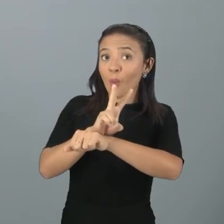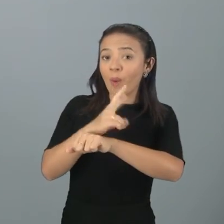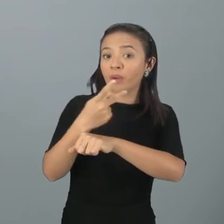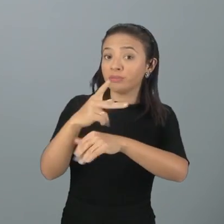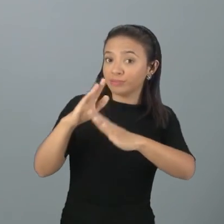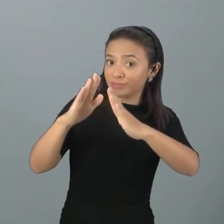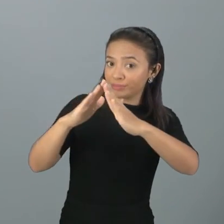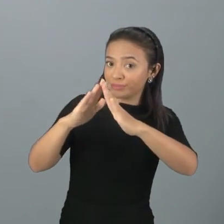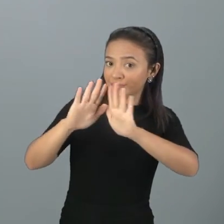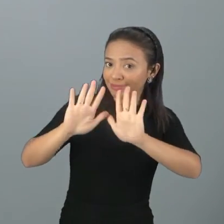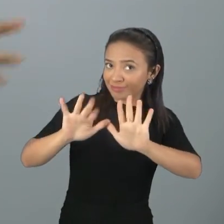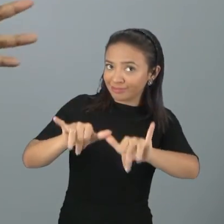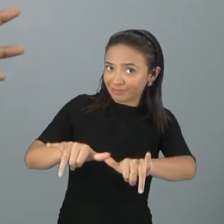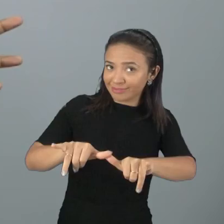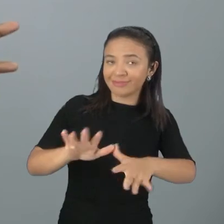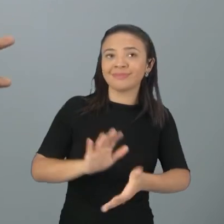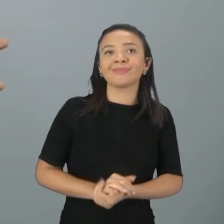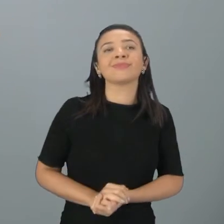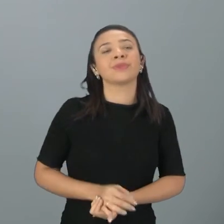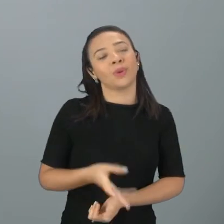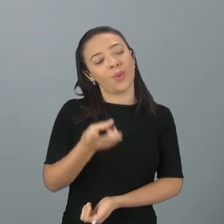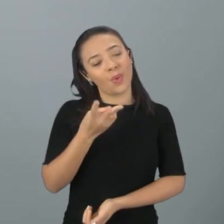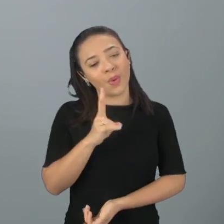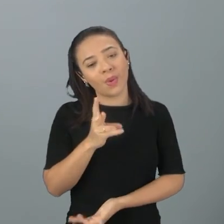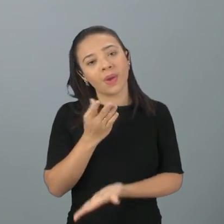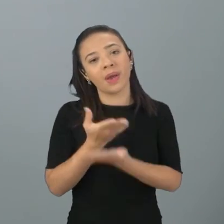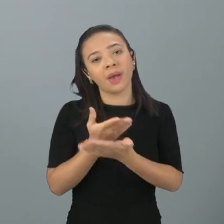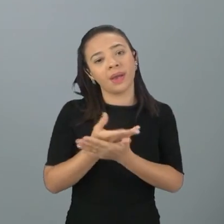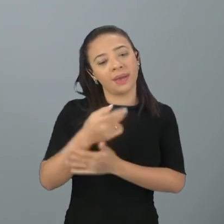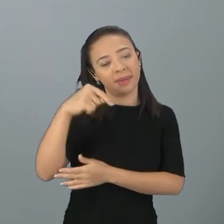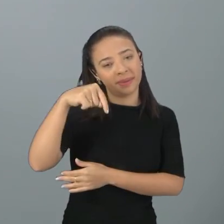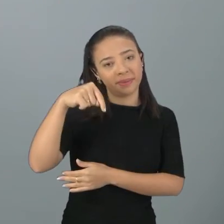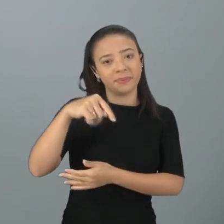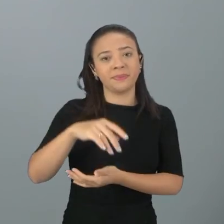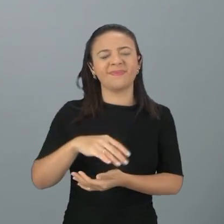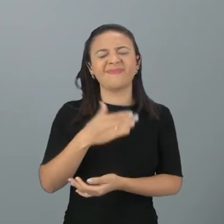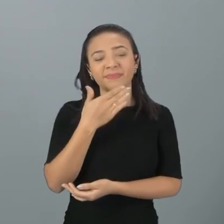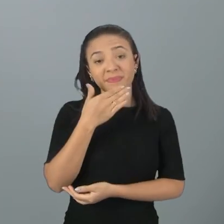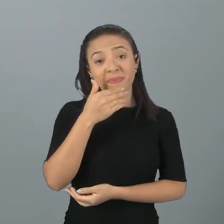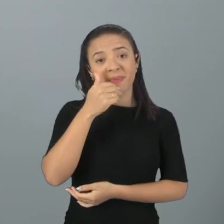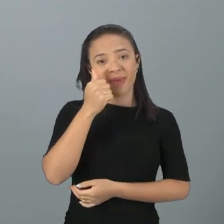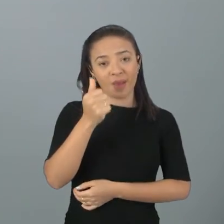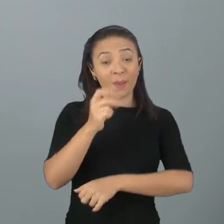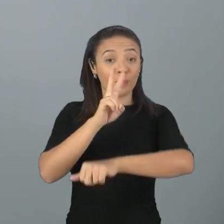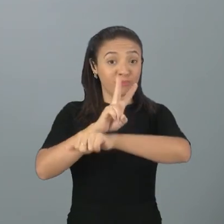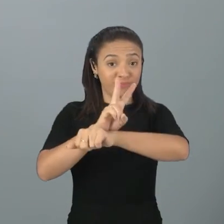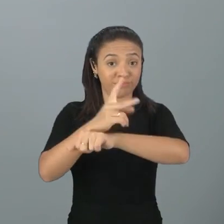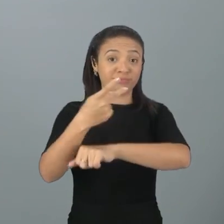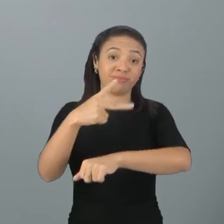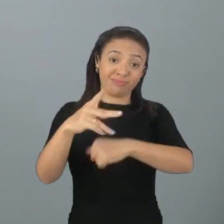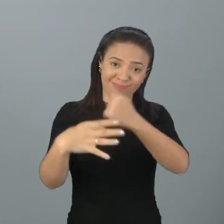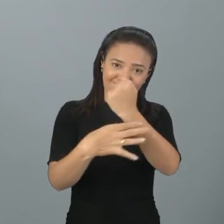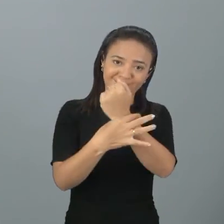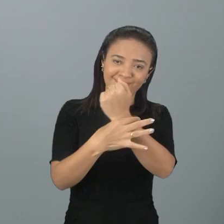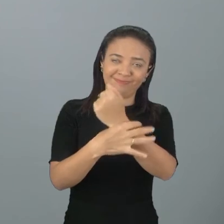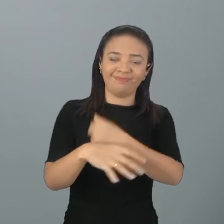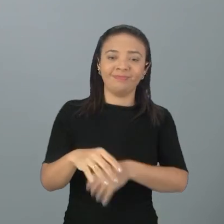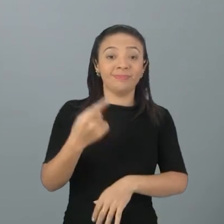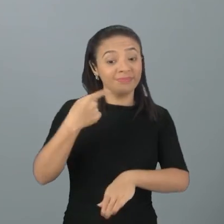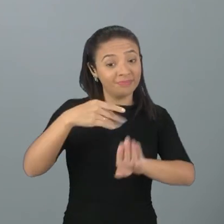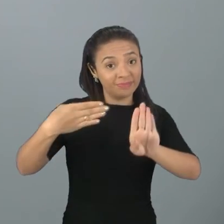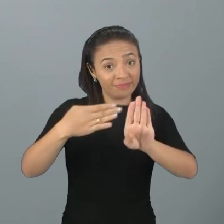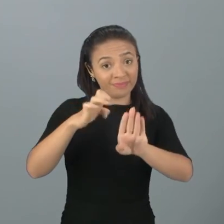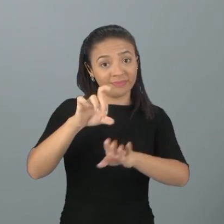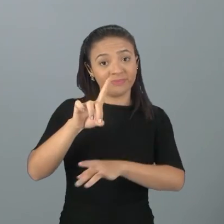fiquem em casa, que nós vamos dar continuidade às nossas aulas daqui para melhor segurança de vocês. Não esqueçam de acessar